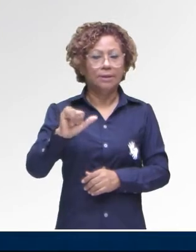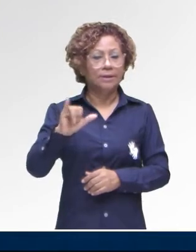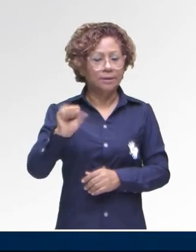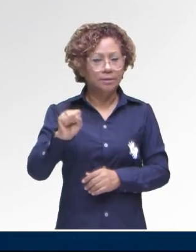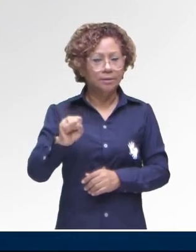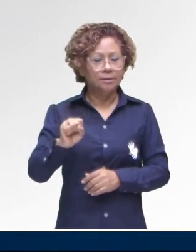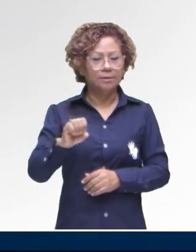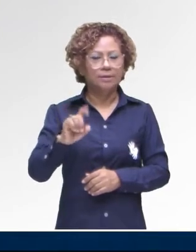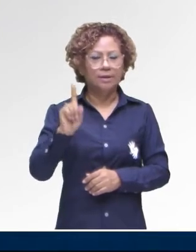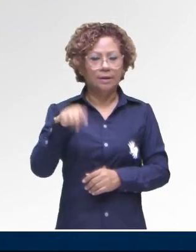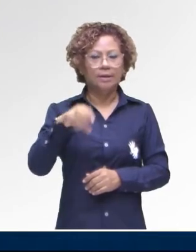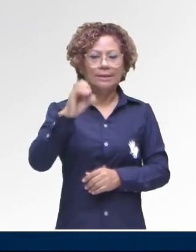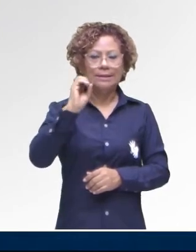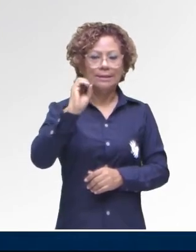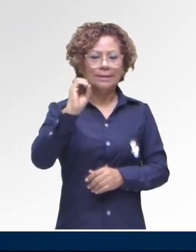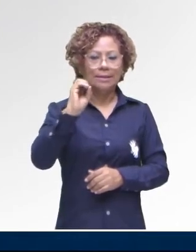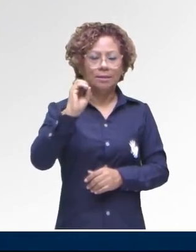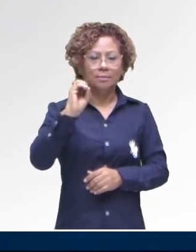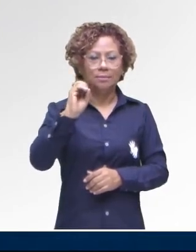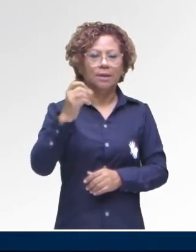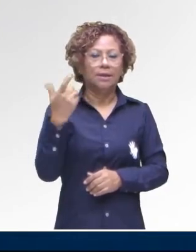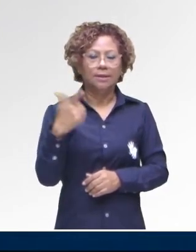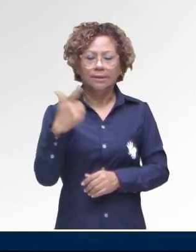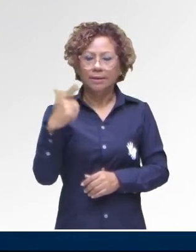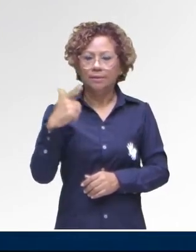dimensão. Então,